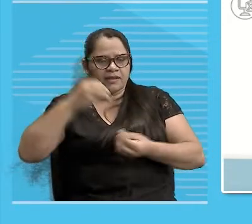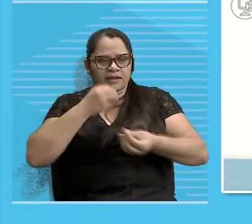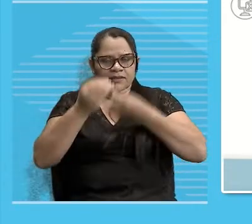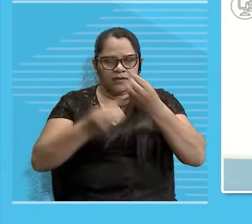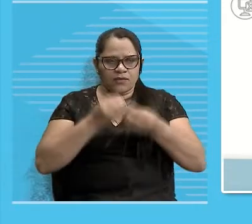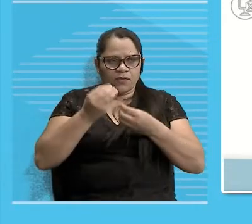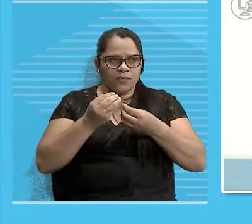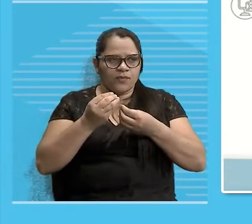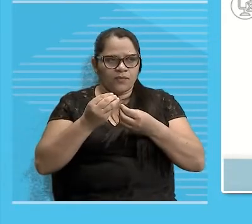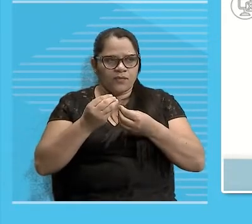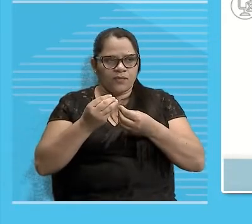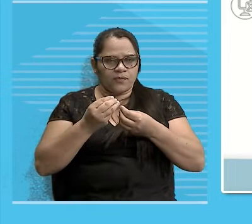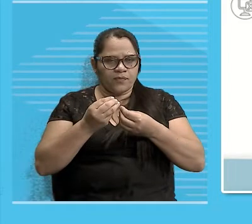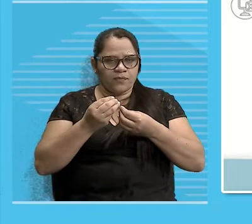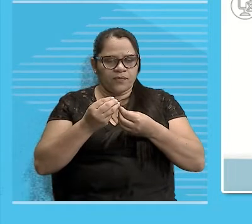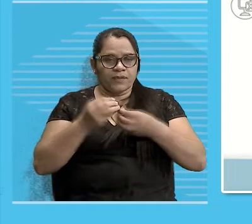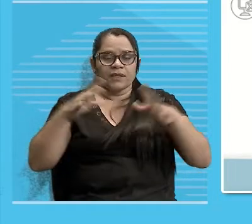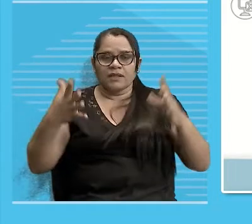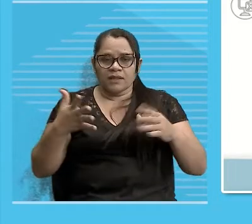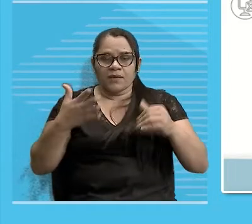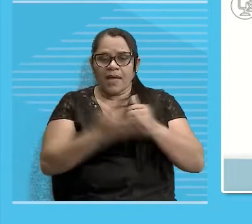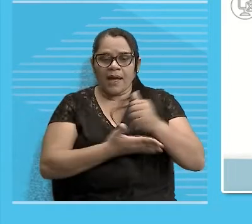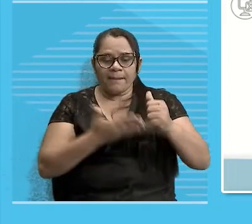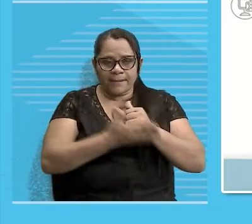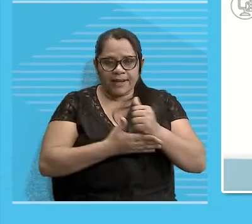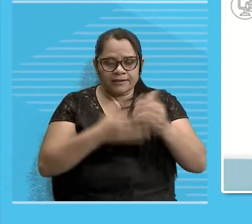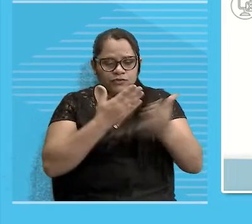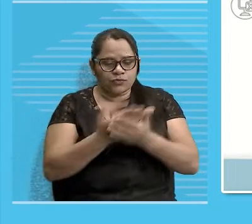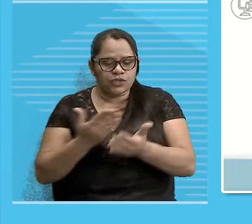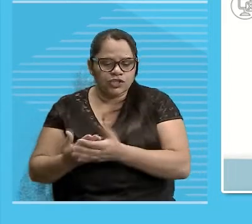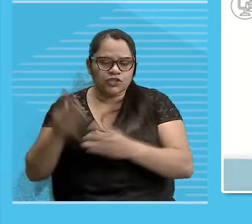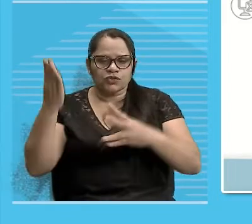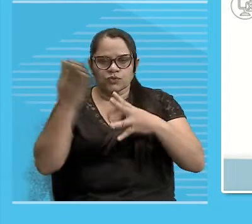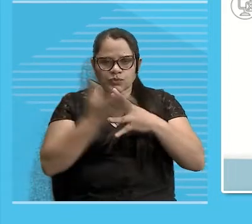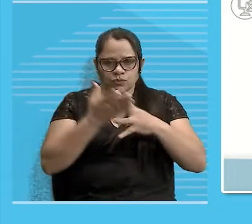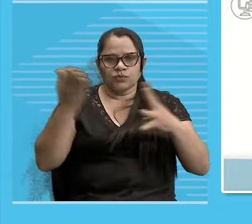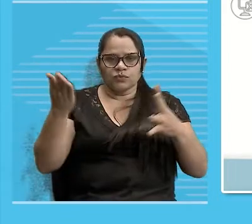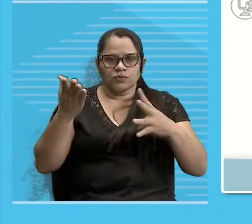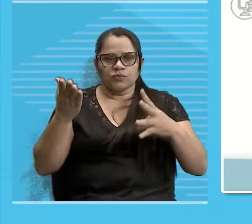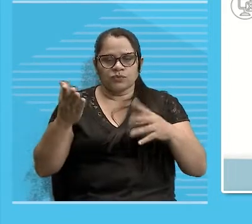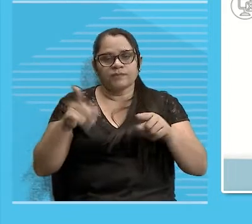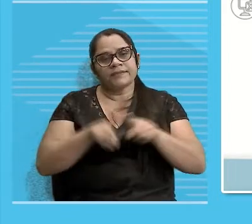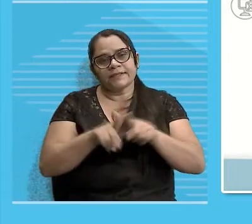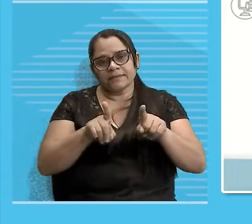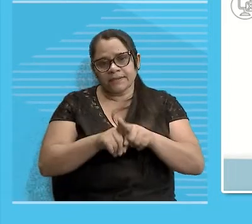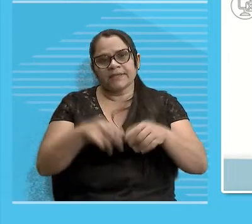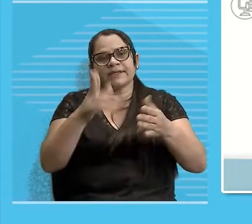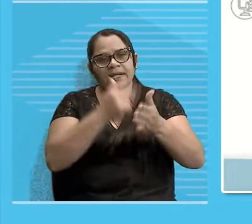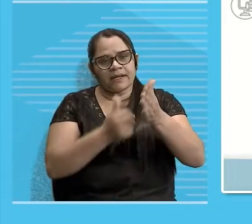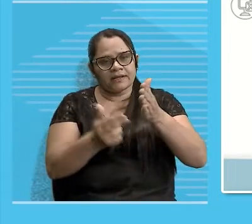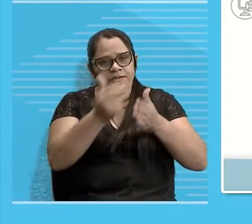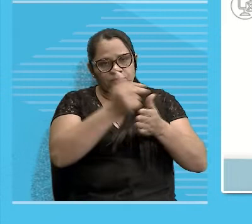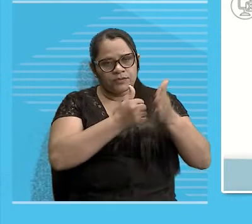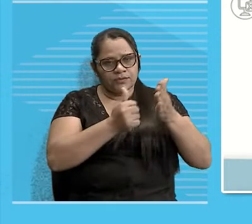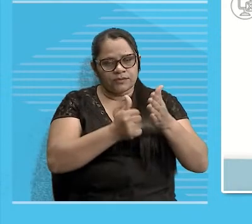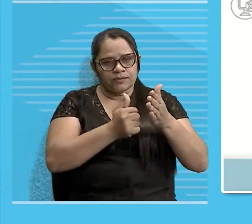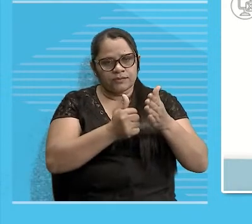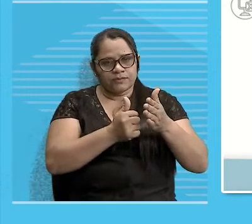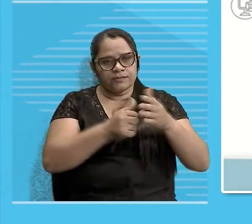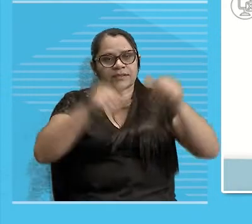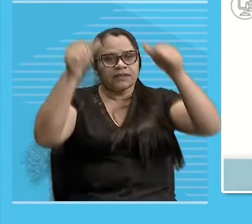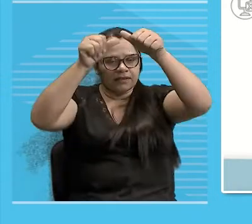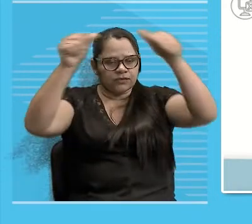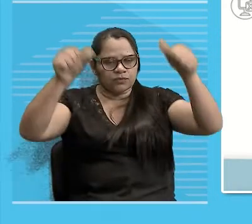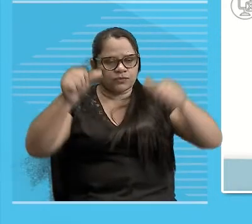nortear todo o seu estudo do barroco, tanto na pintura, na arquitetura, quanto na escultura, tá bom? 2 minutinhos, já a gente volta.